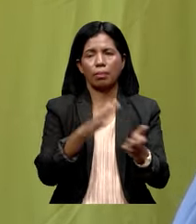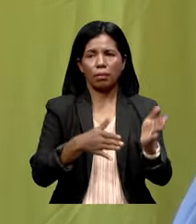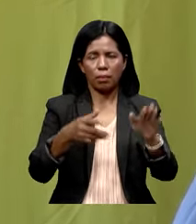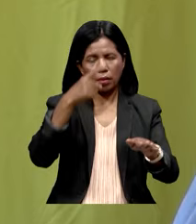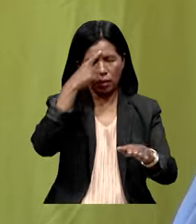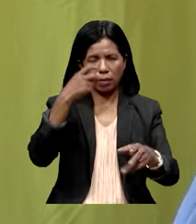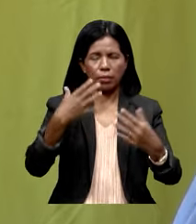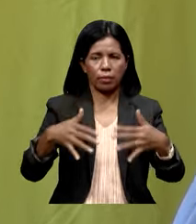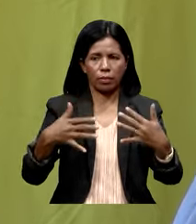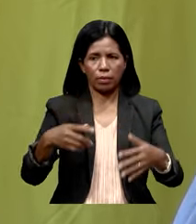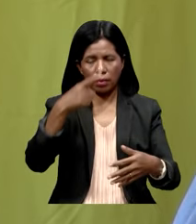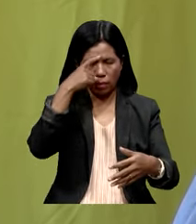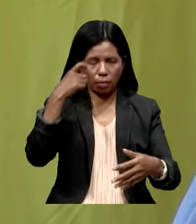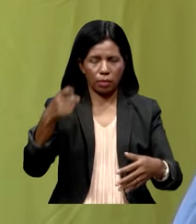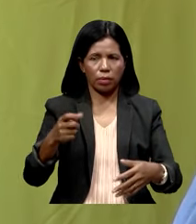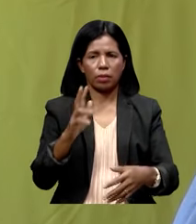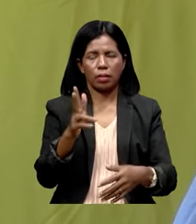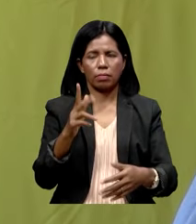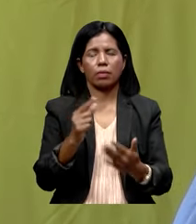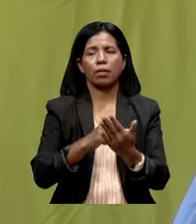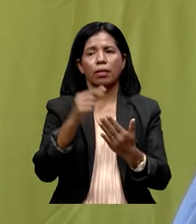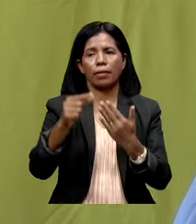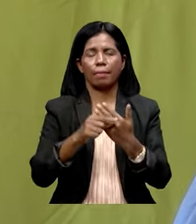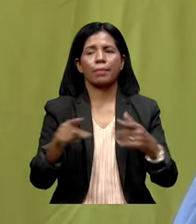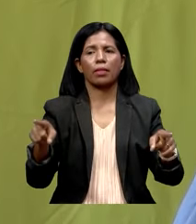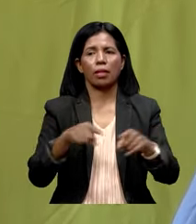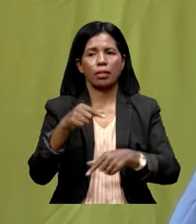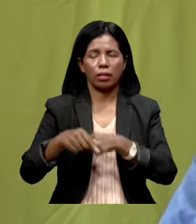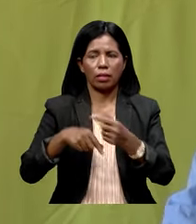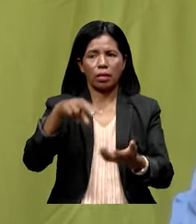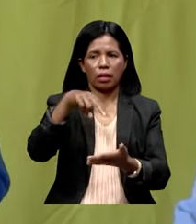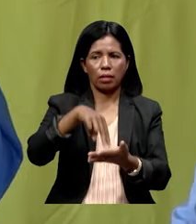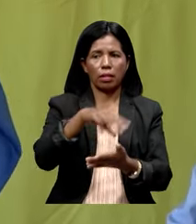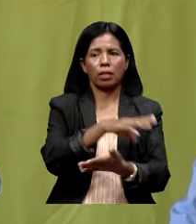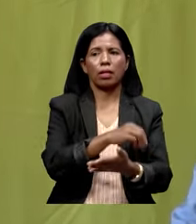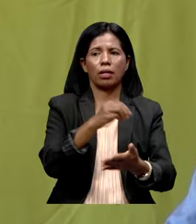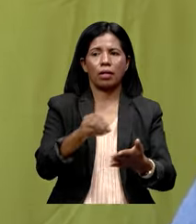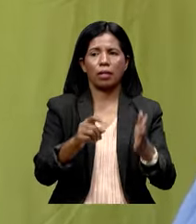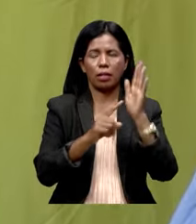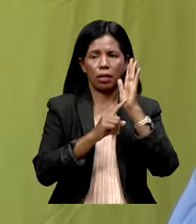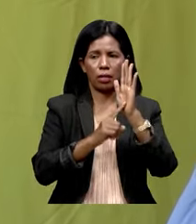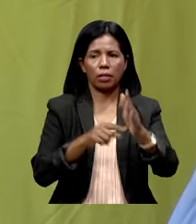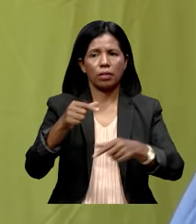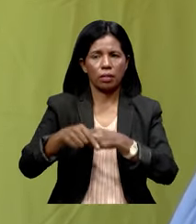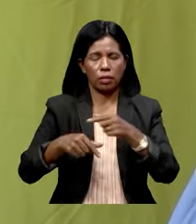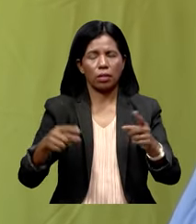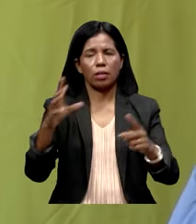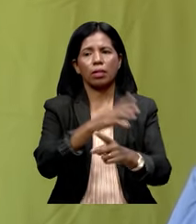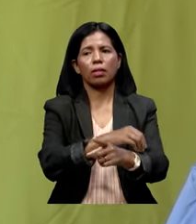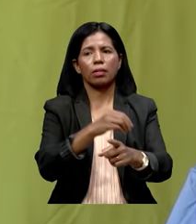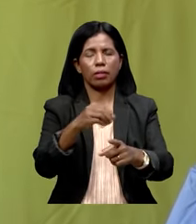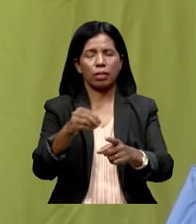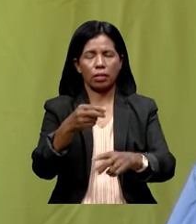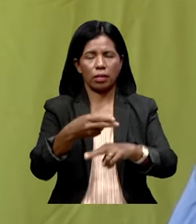funu mate ba tamba 30 Agustus. Hane sampe jara saun nebe hamri kia pal kue ne kata hatu tan hela jara saun tua nini alima ain